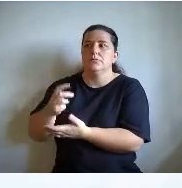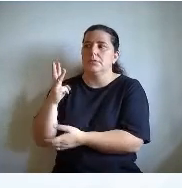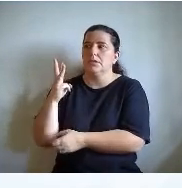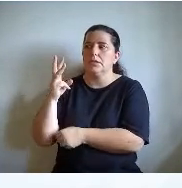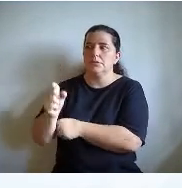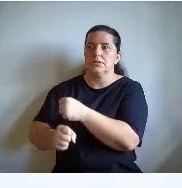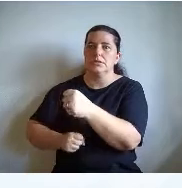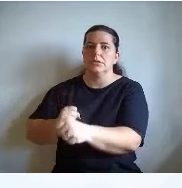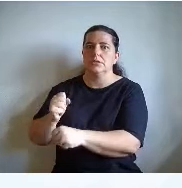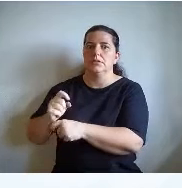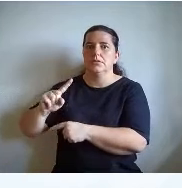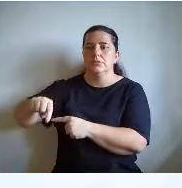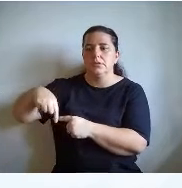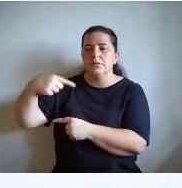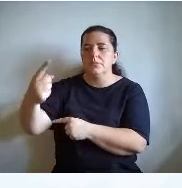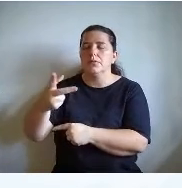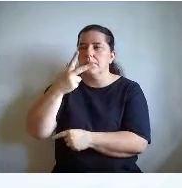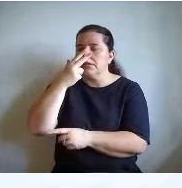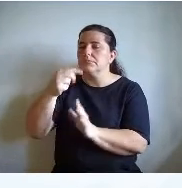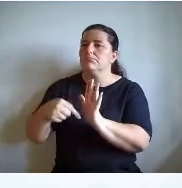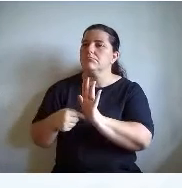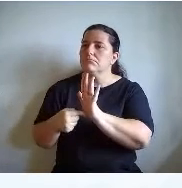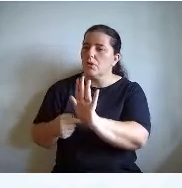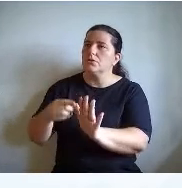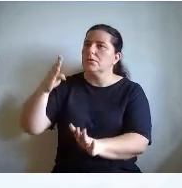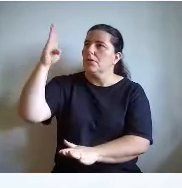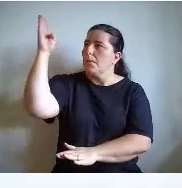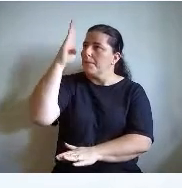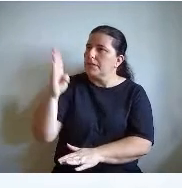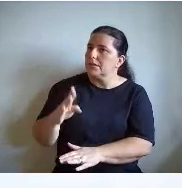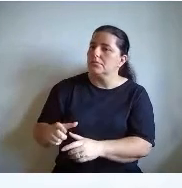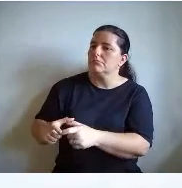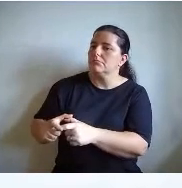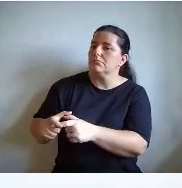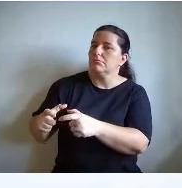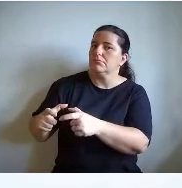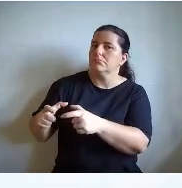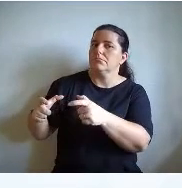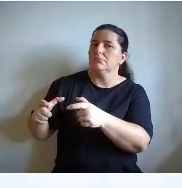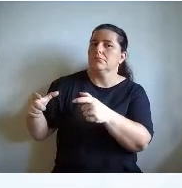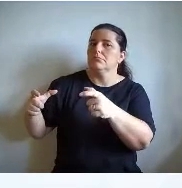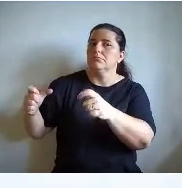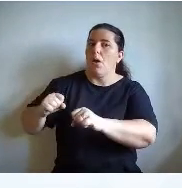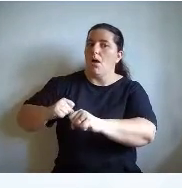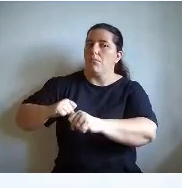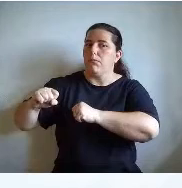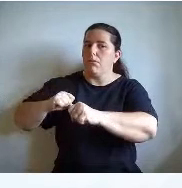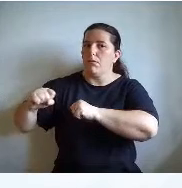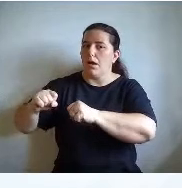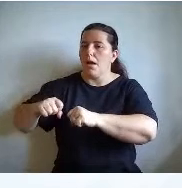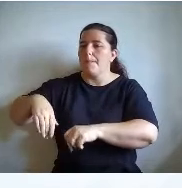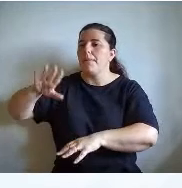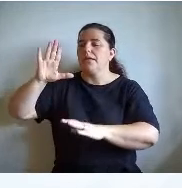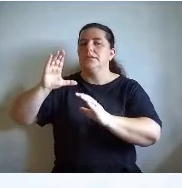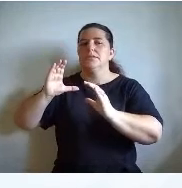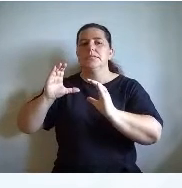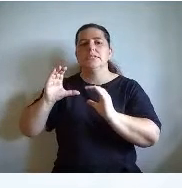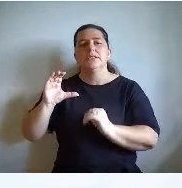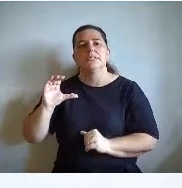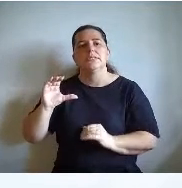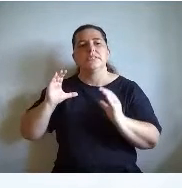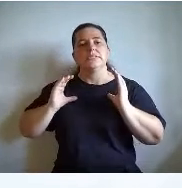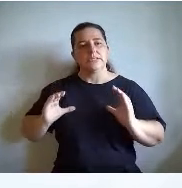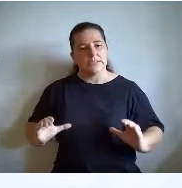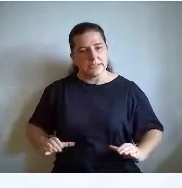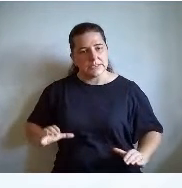o Brasil aos poucos, né? A uma situação mais civilizada, democrática,